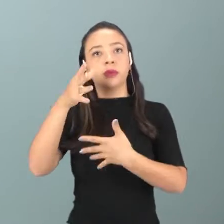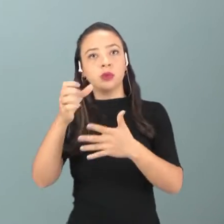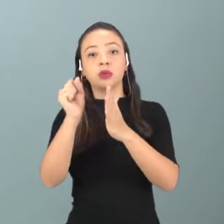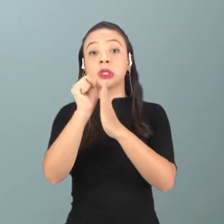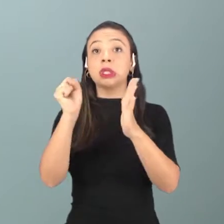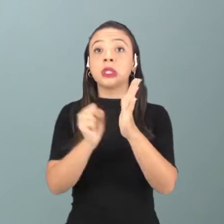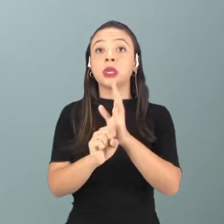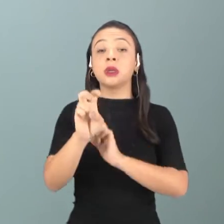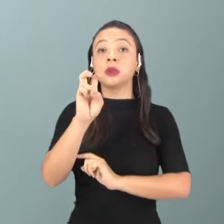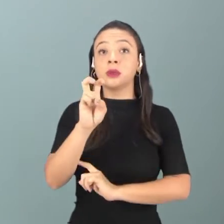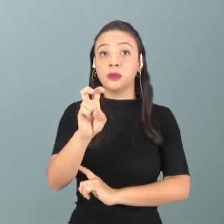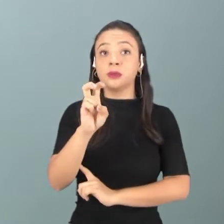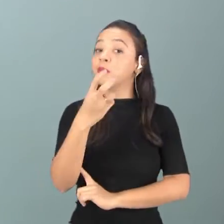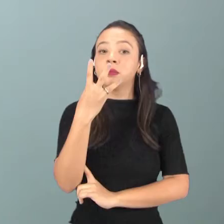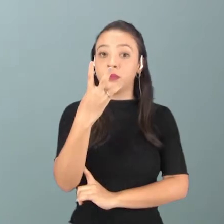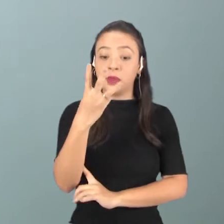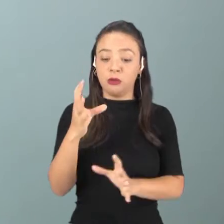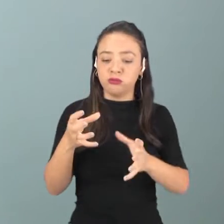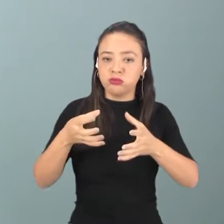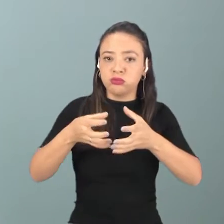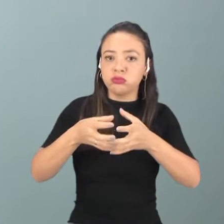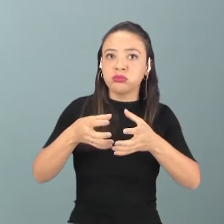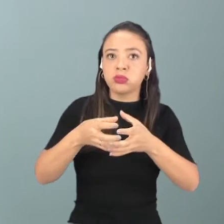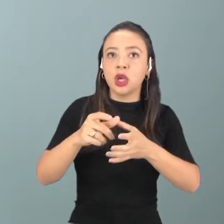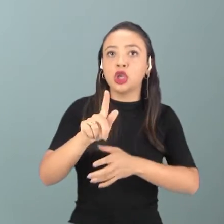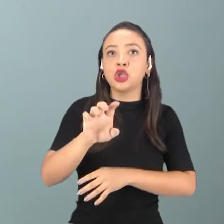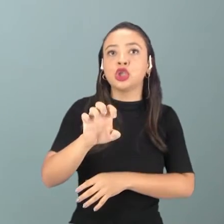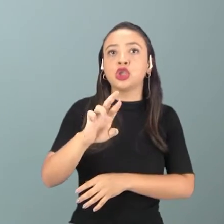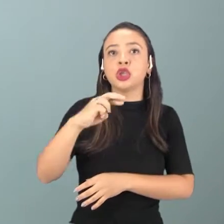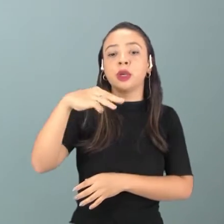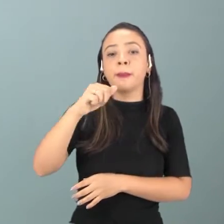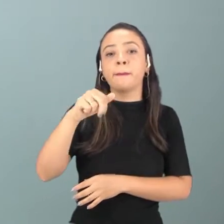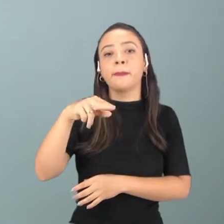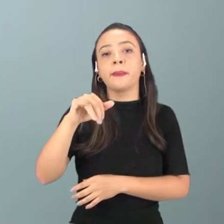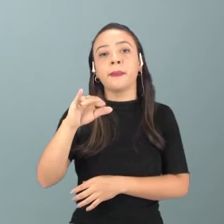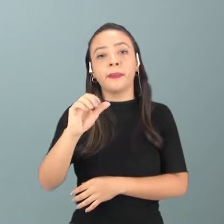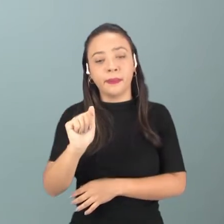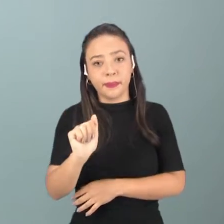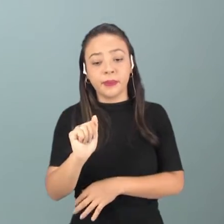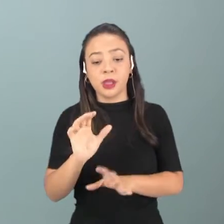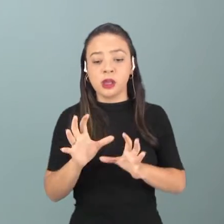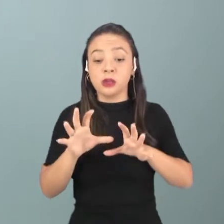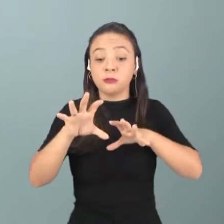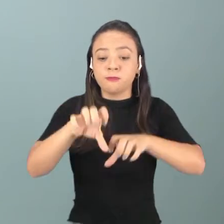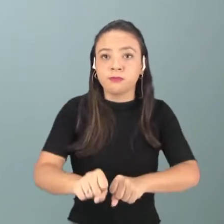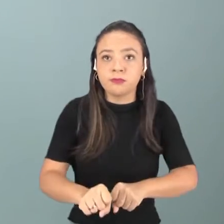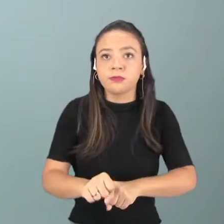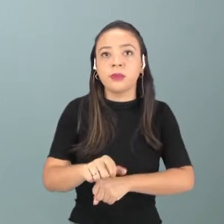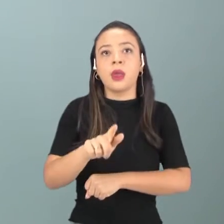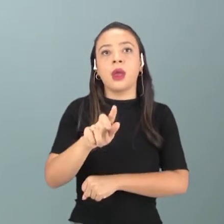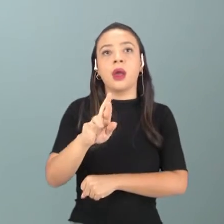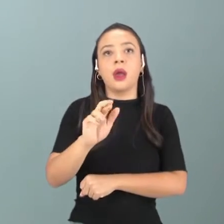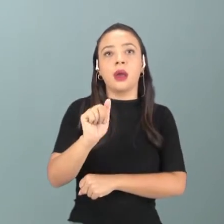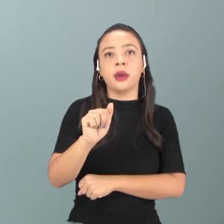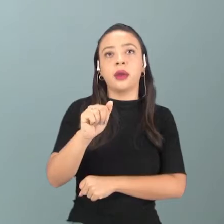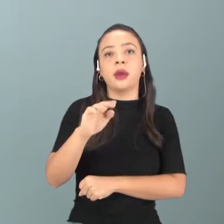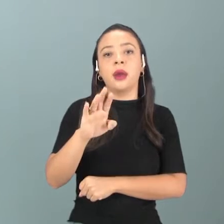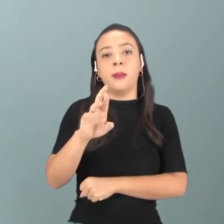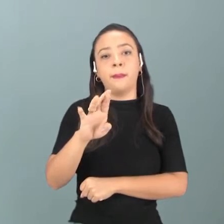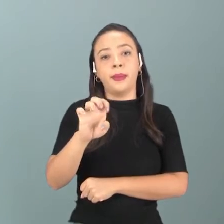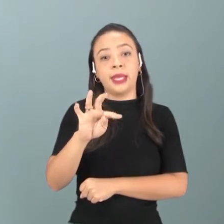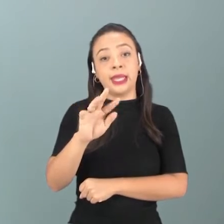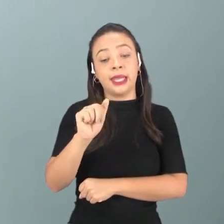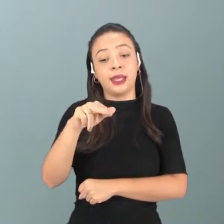V, onde as três tribos germânicas invadiram a Grã-Bretanha, e aí o que aconteceu? Houve a junção dos dois